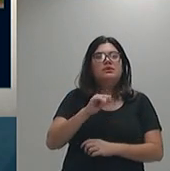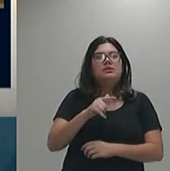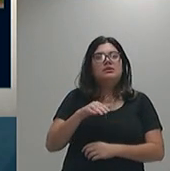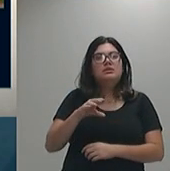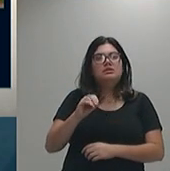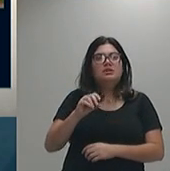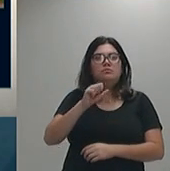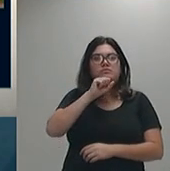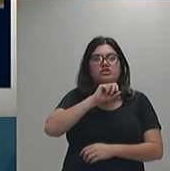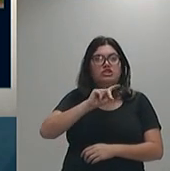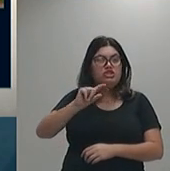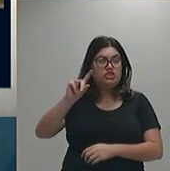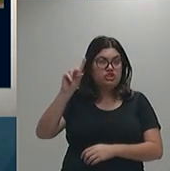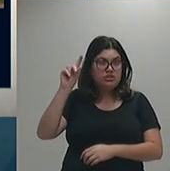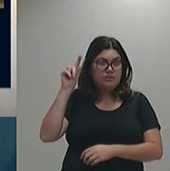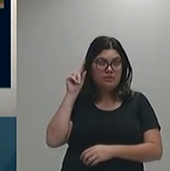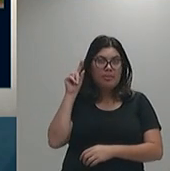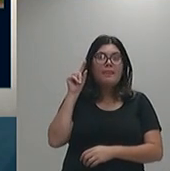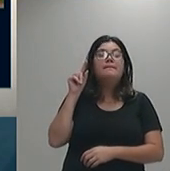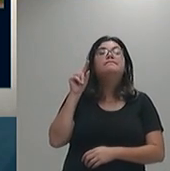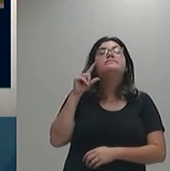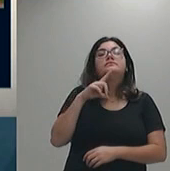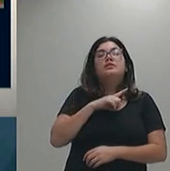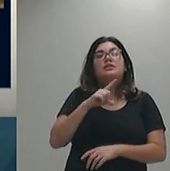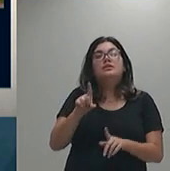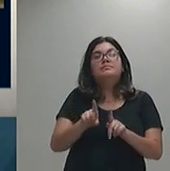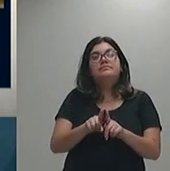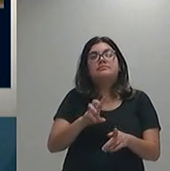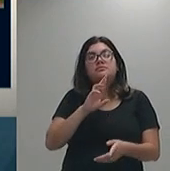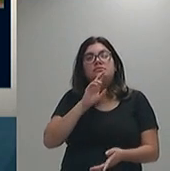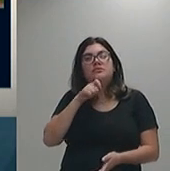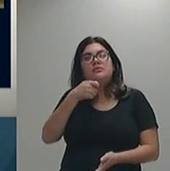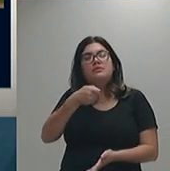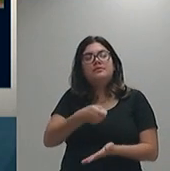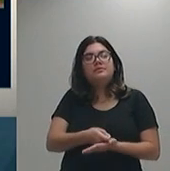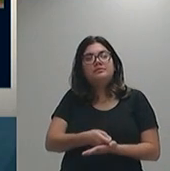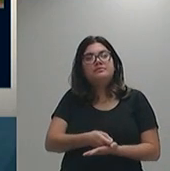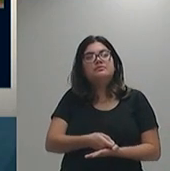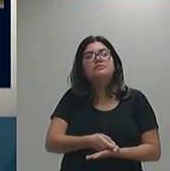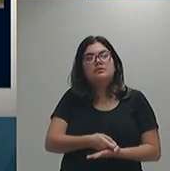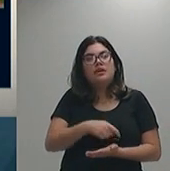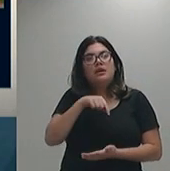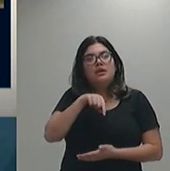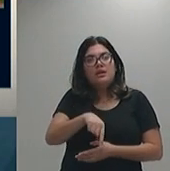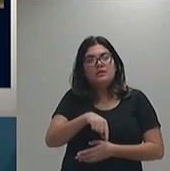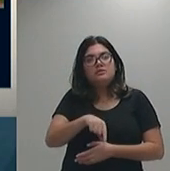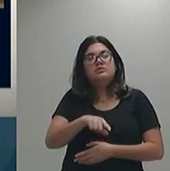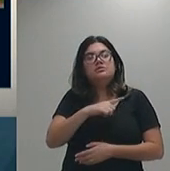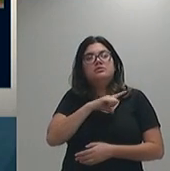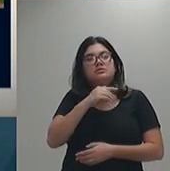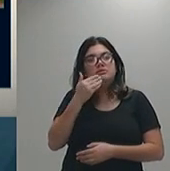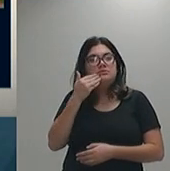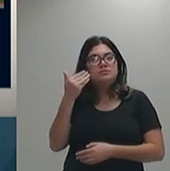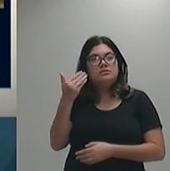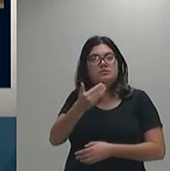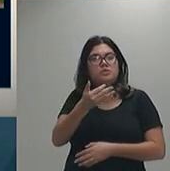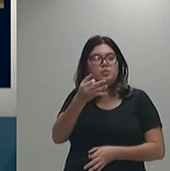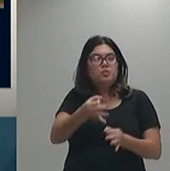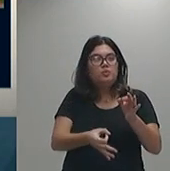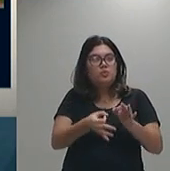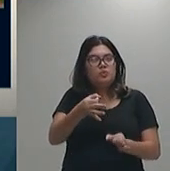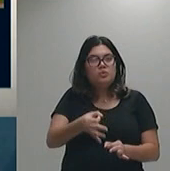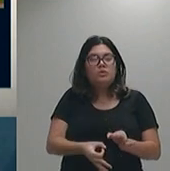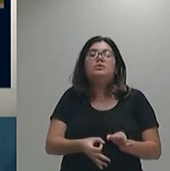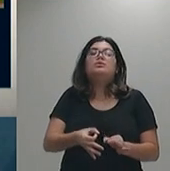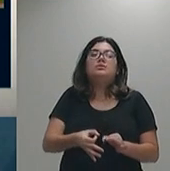antiga e que a sentença que fixou esses em barra esse que julgou os embargos